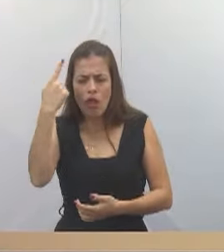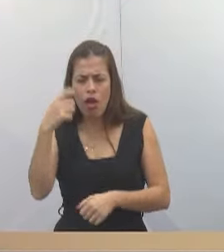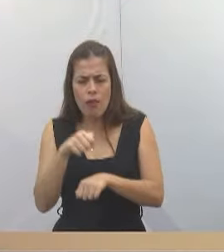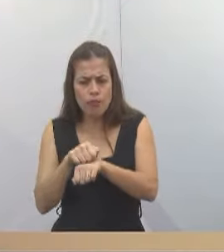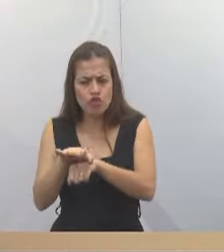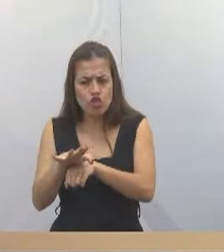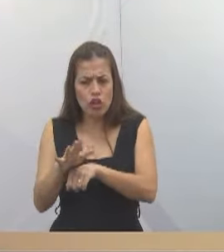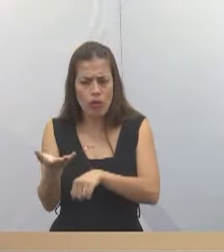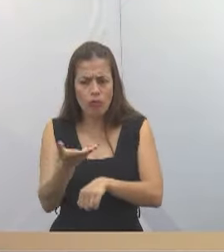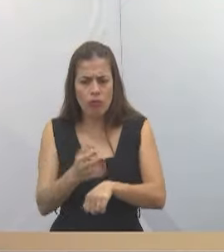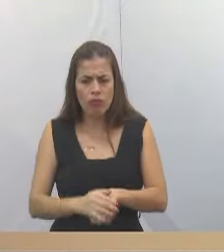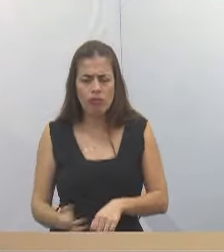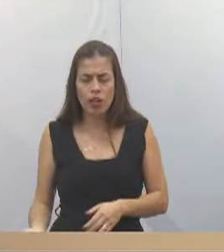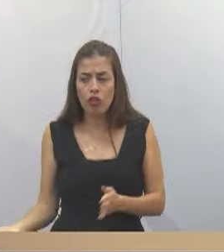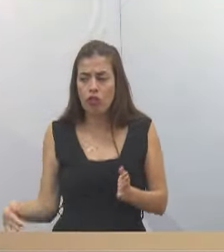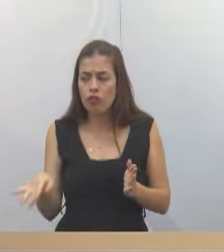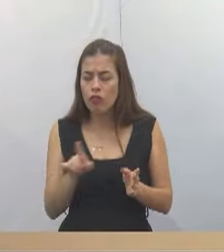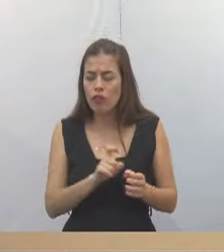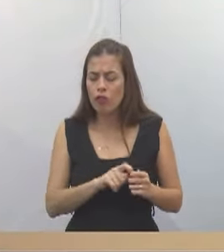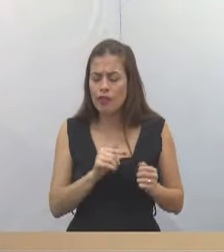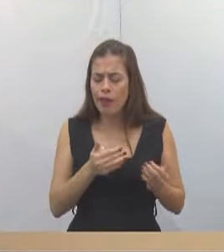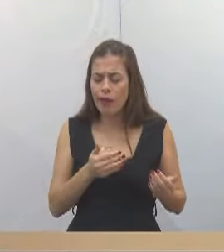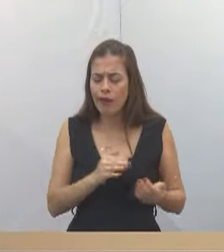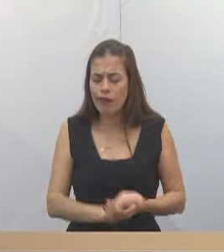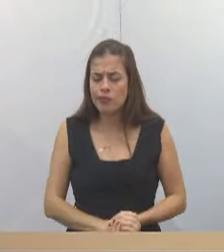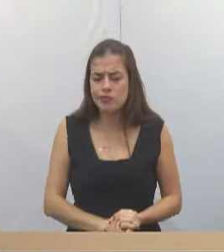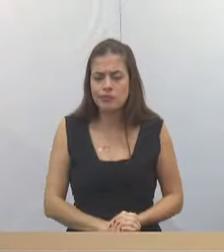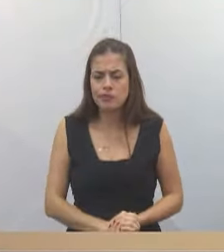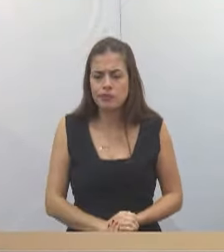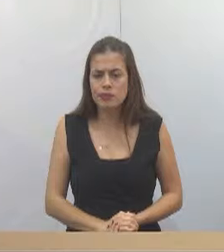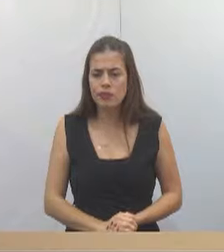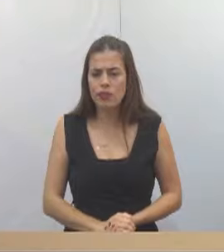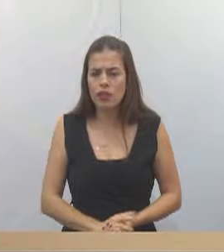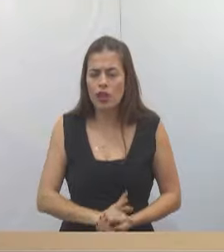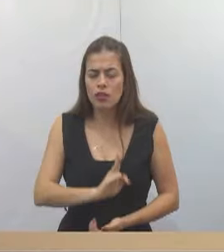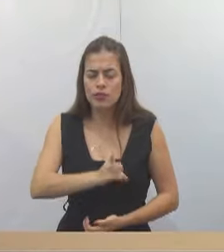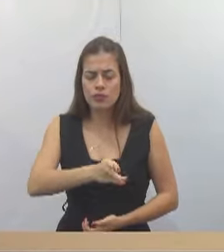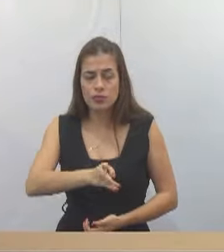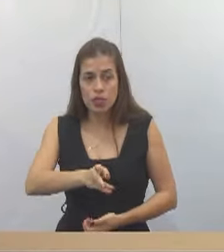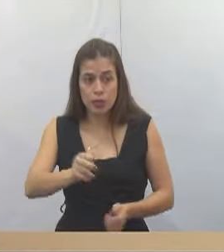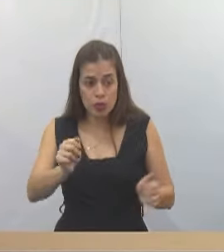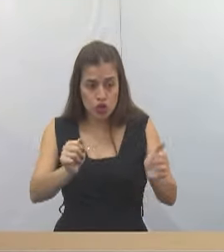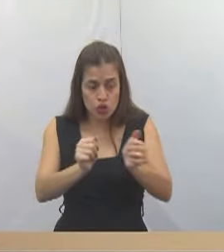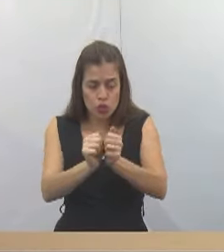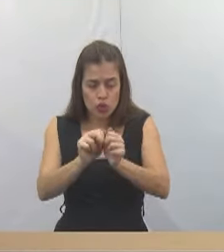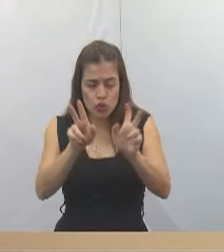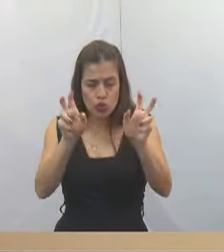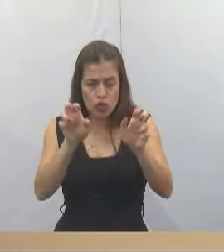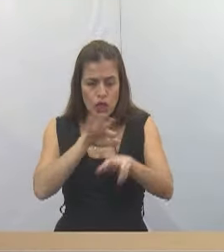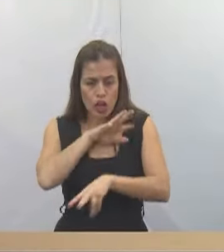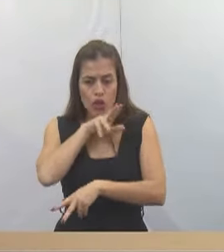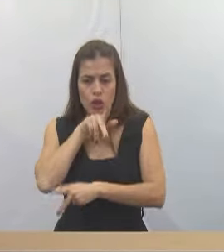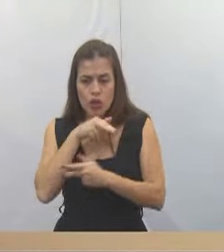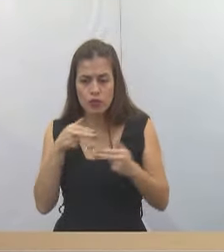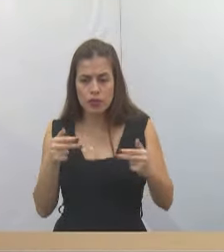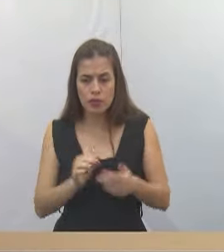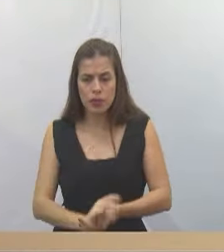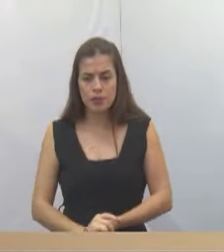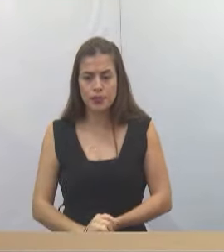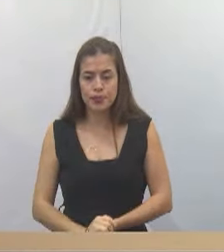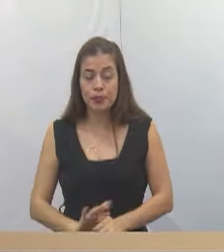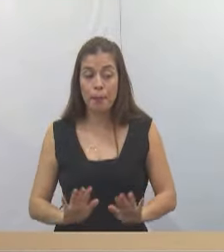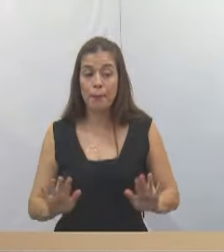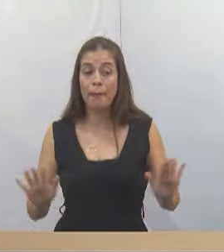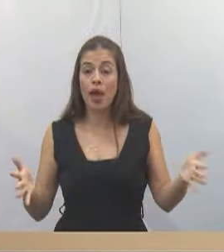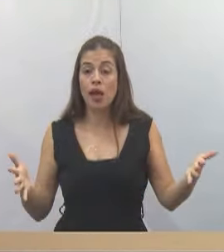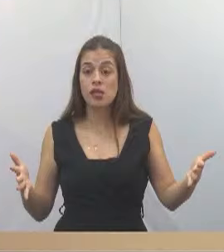voltar para o presente, isso é futuro. Eu sempre vou estar do lado da causa animal.